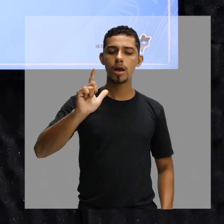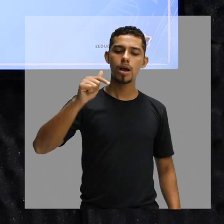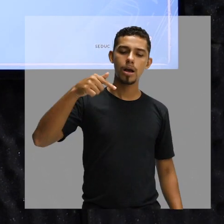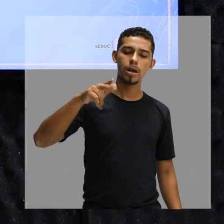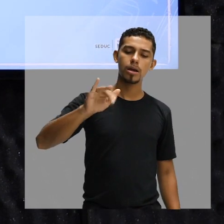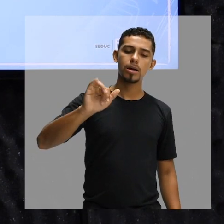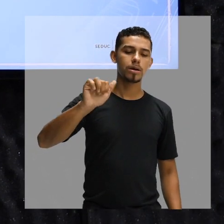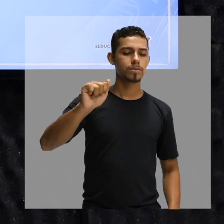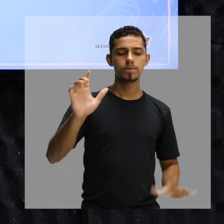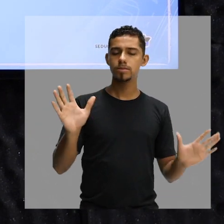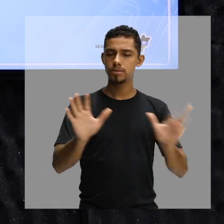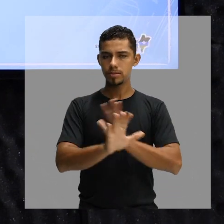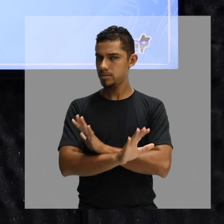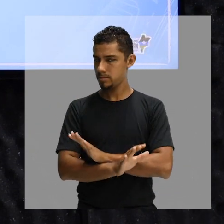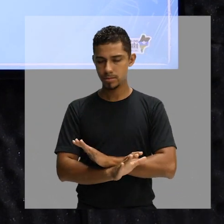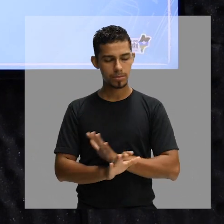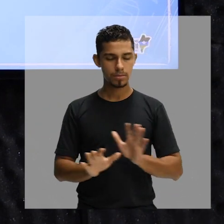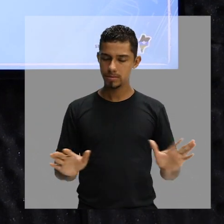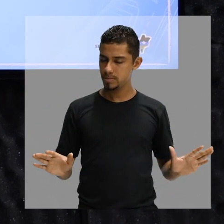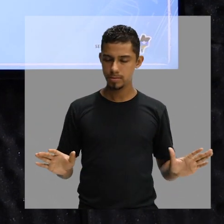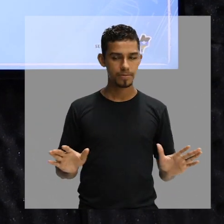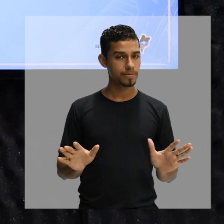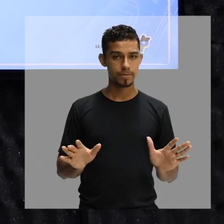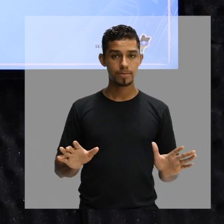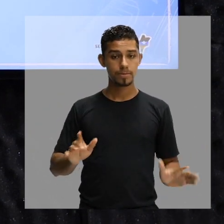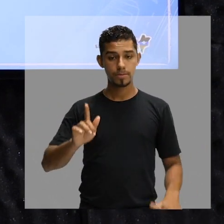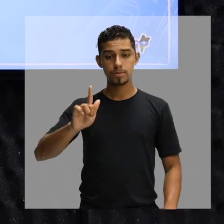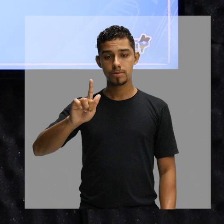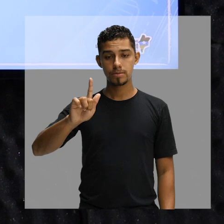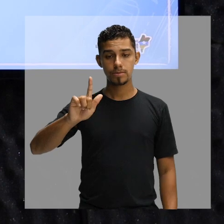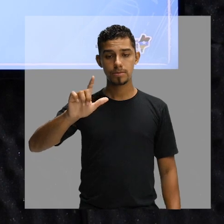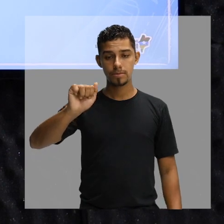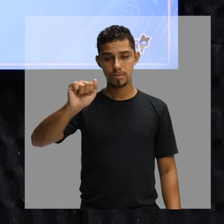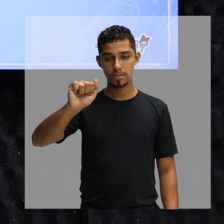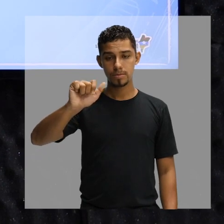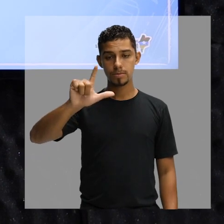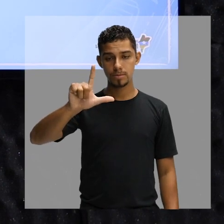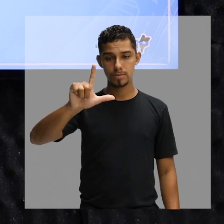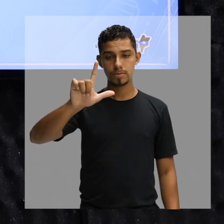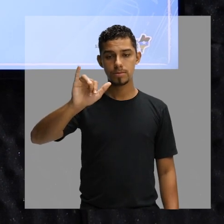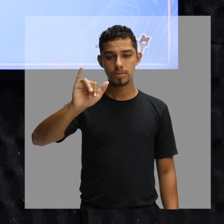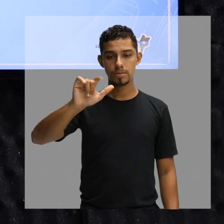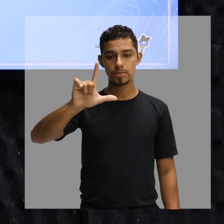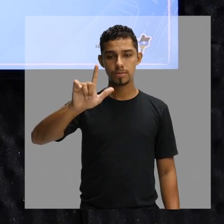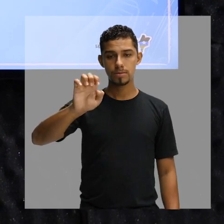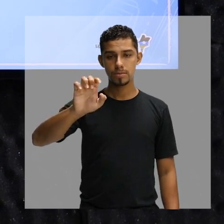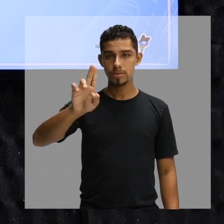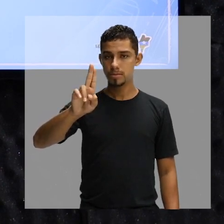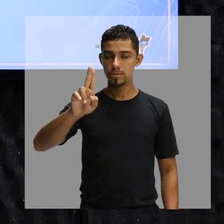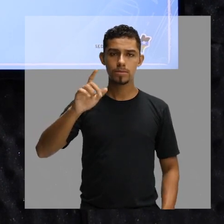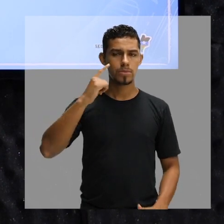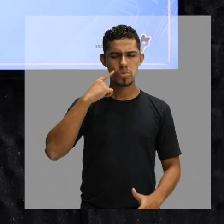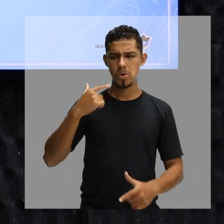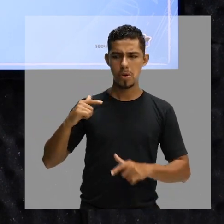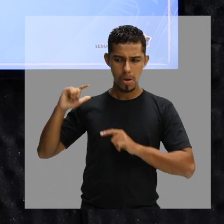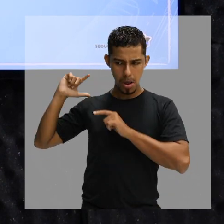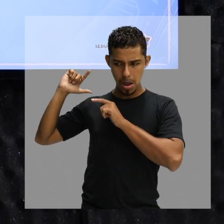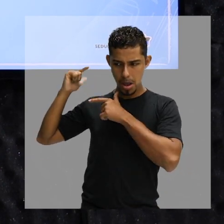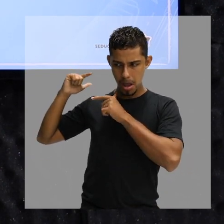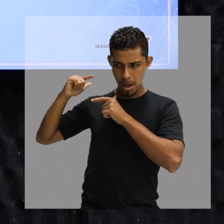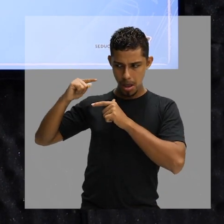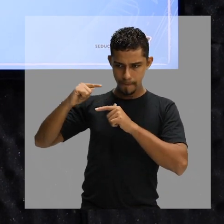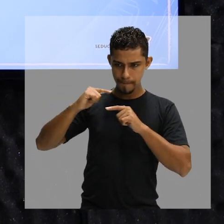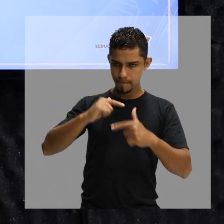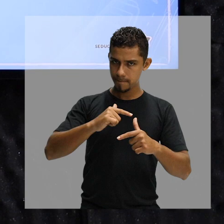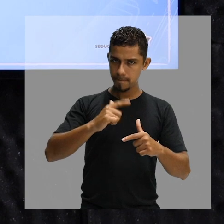o caso de Galileu. Tá? Galileu não tem necessariamente, tá, uma tradição de ser